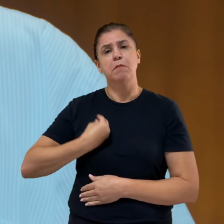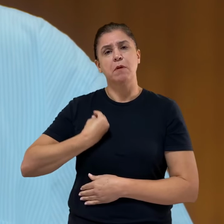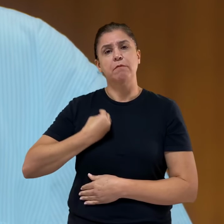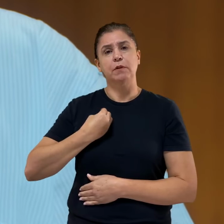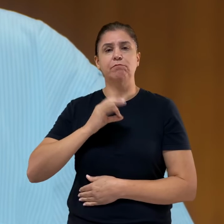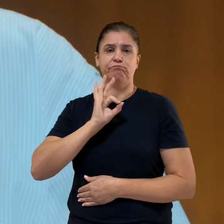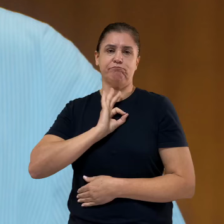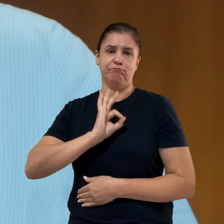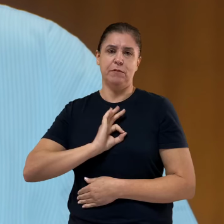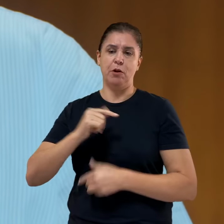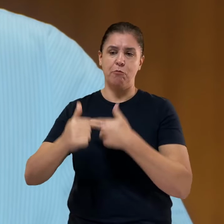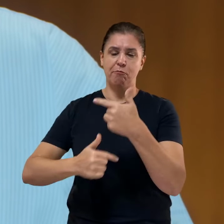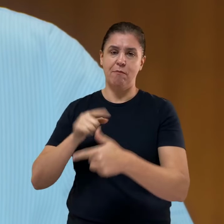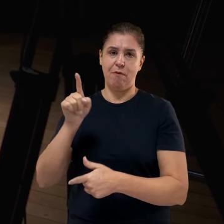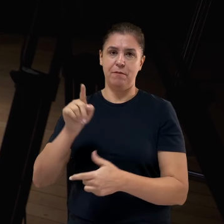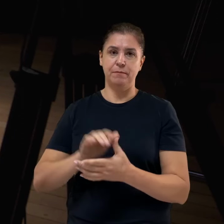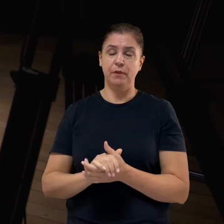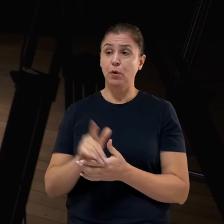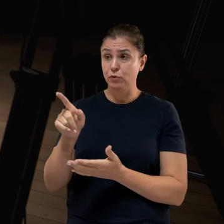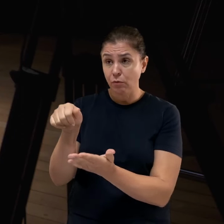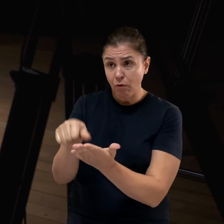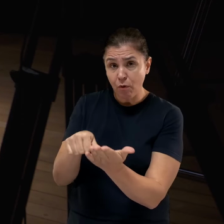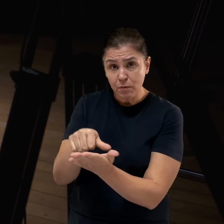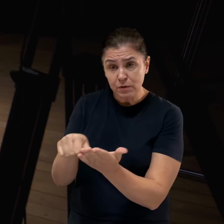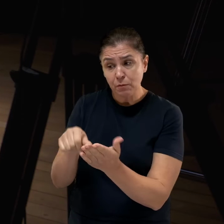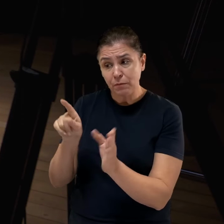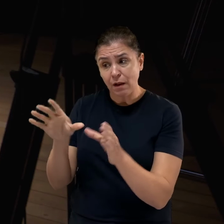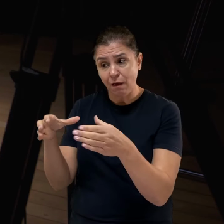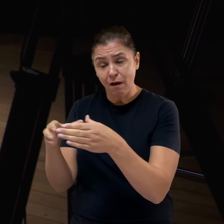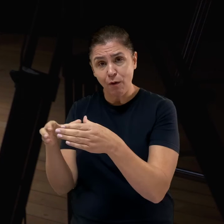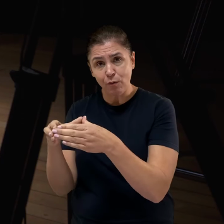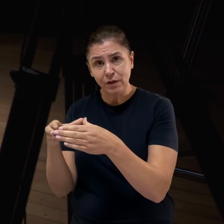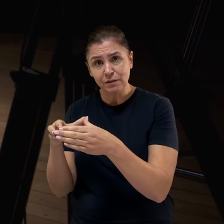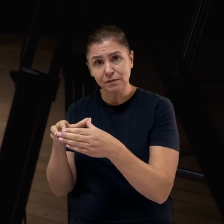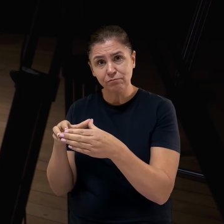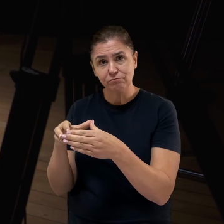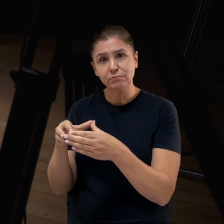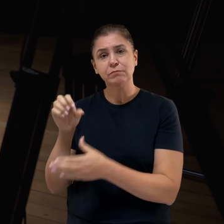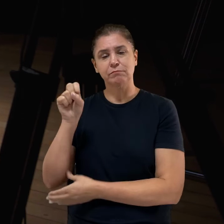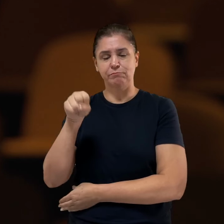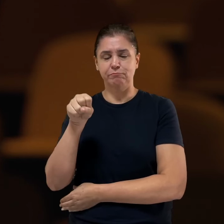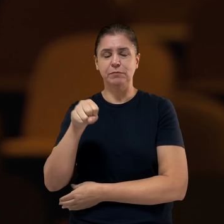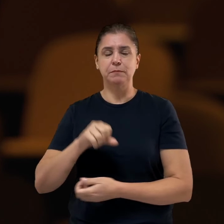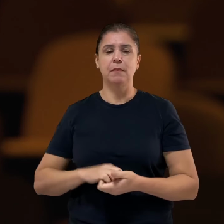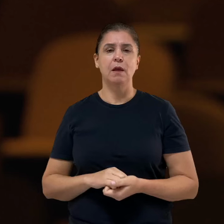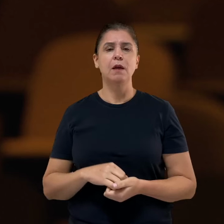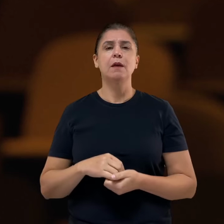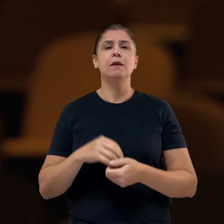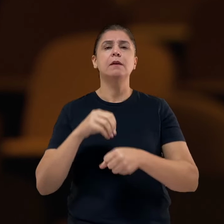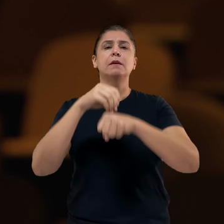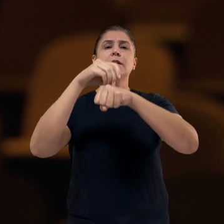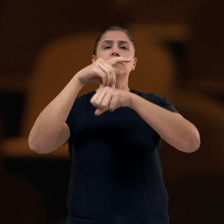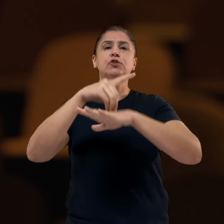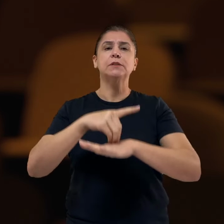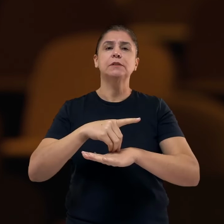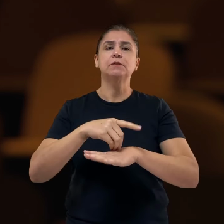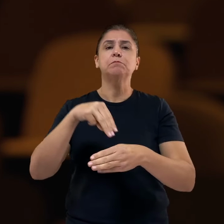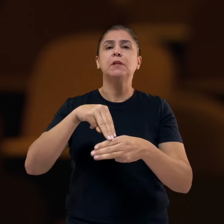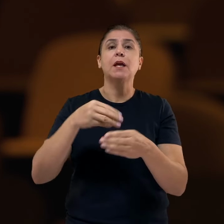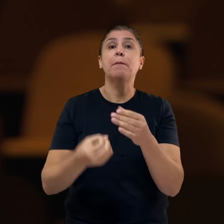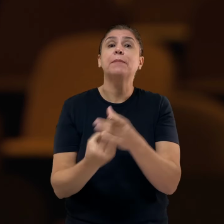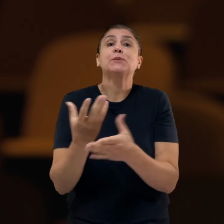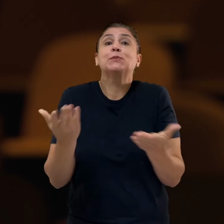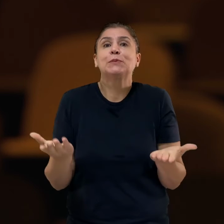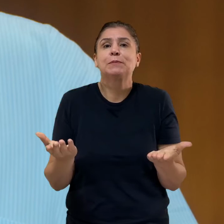sacerdotal lá. Foi ordenado pela congregação? Pela congregação. E a Diocese de Maringá surge em que